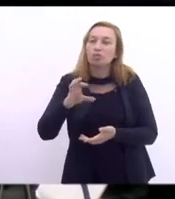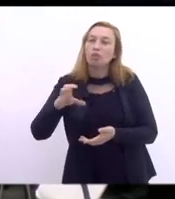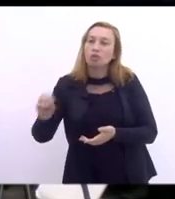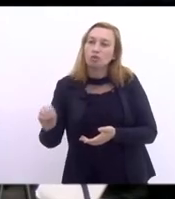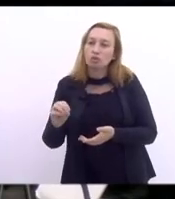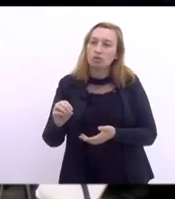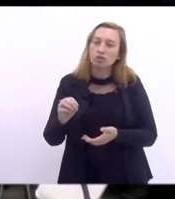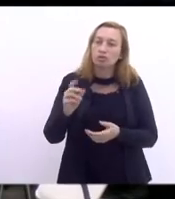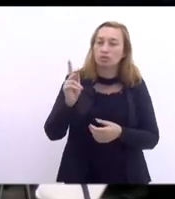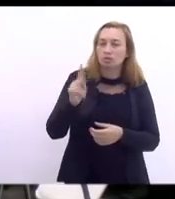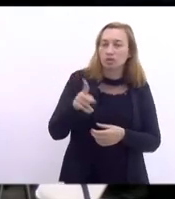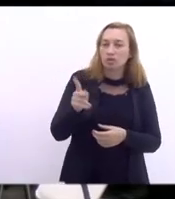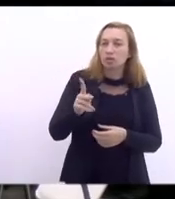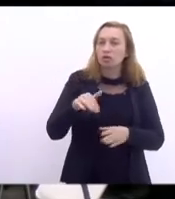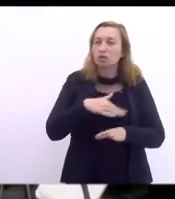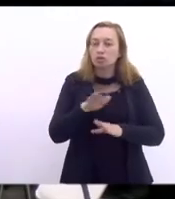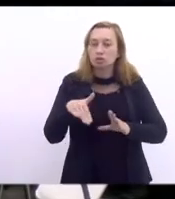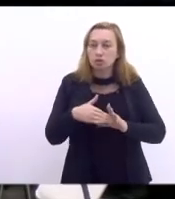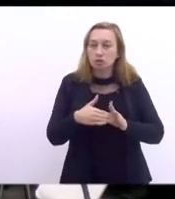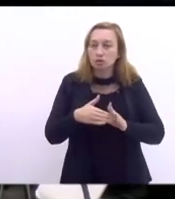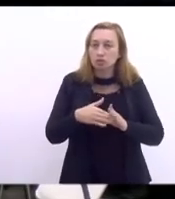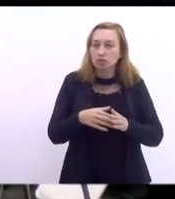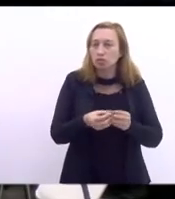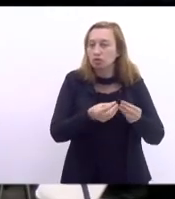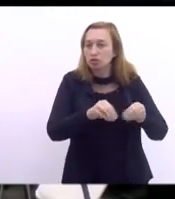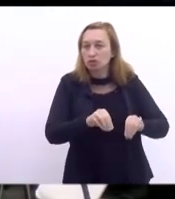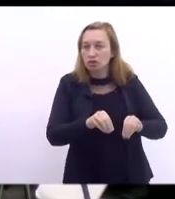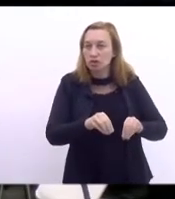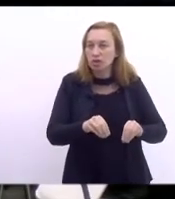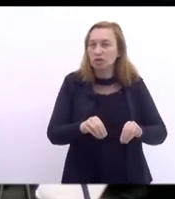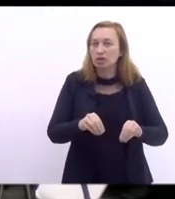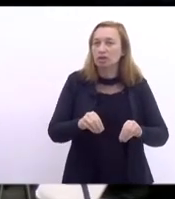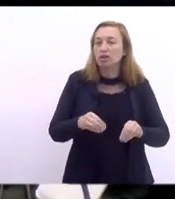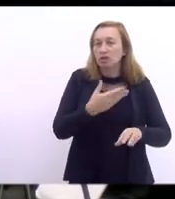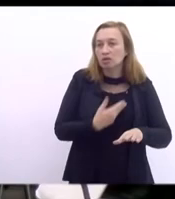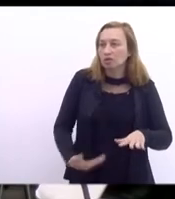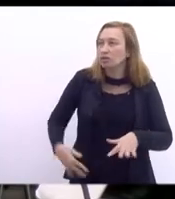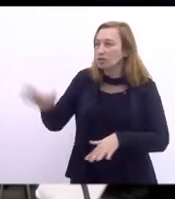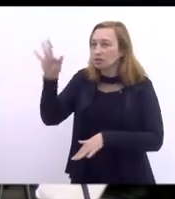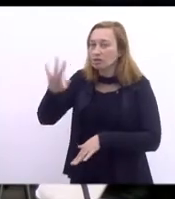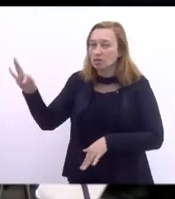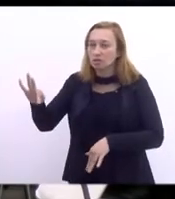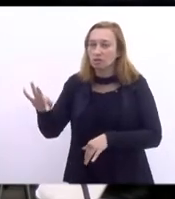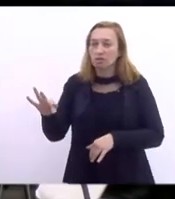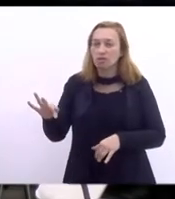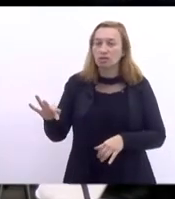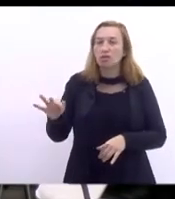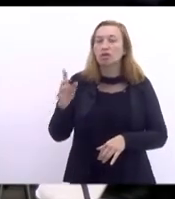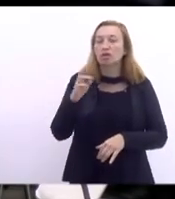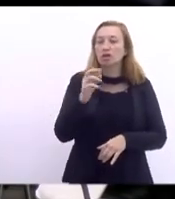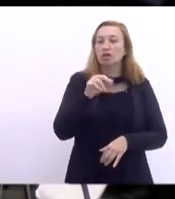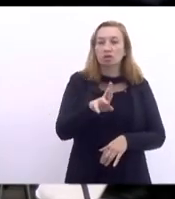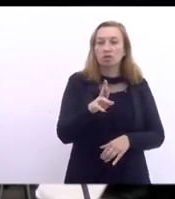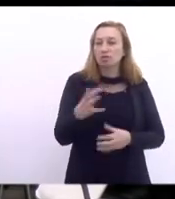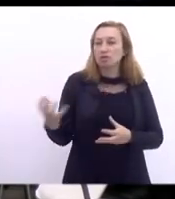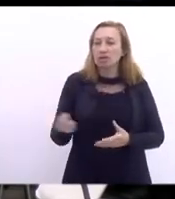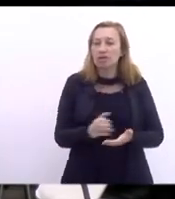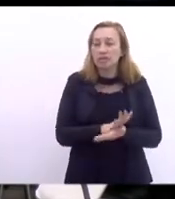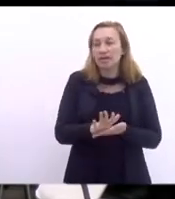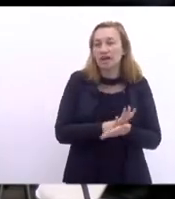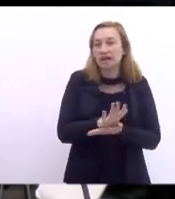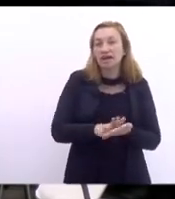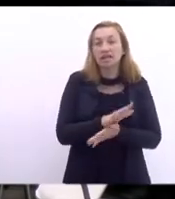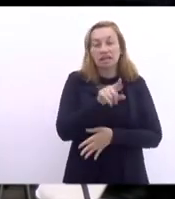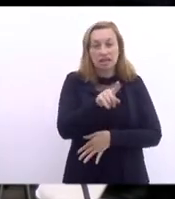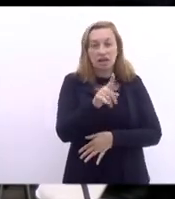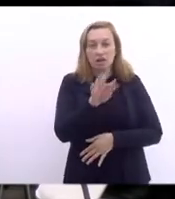afundaram o criador a união vai ficar sem receber e essa é a diferença aí isso não é operação de